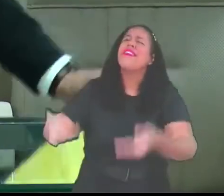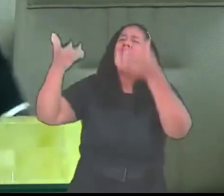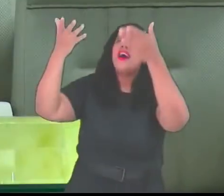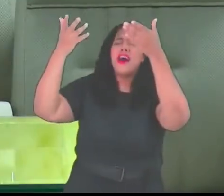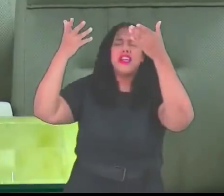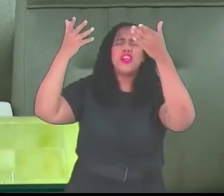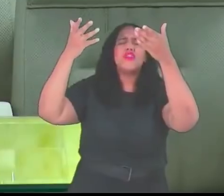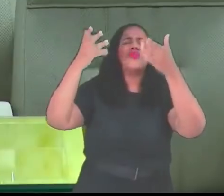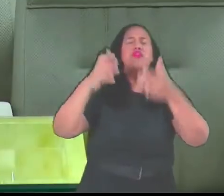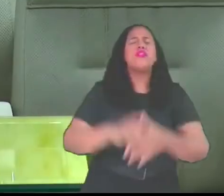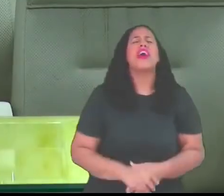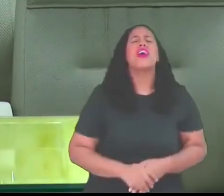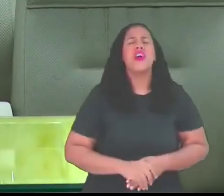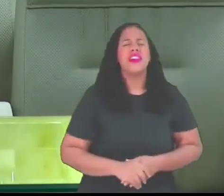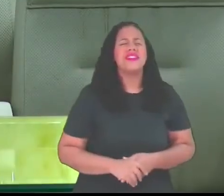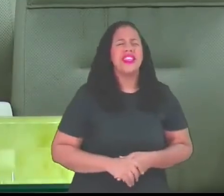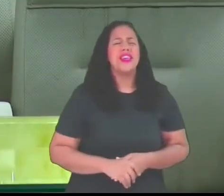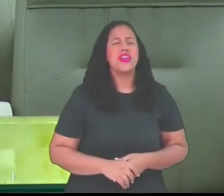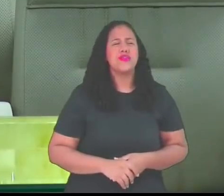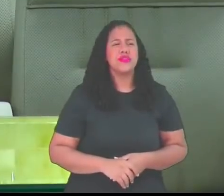glorificado.